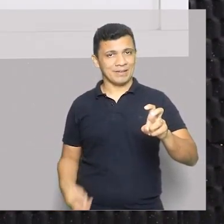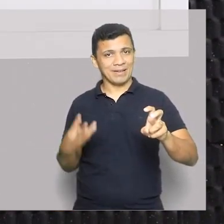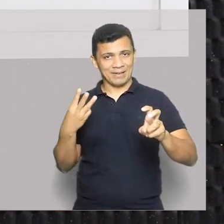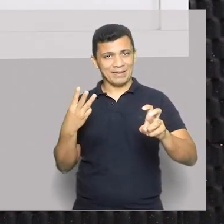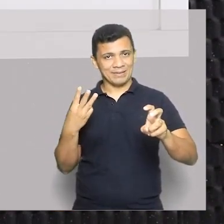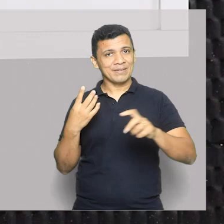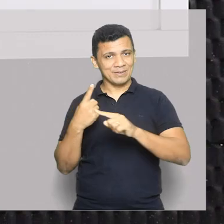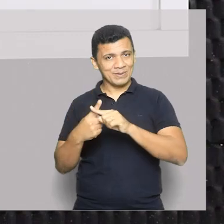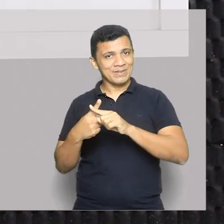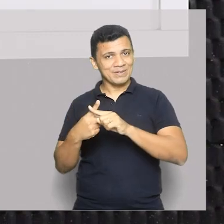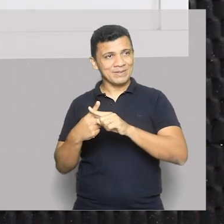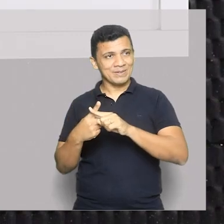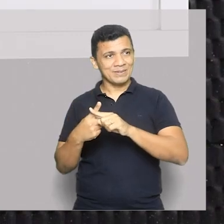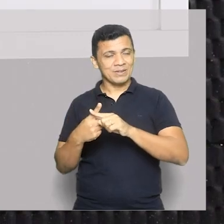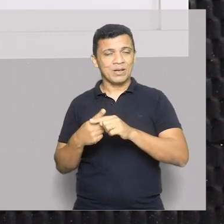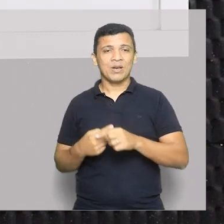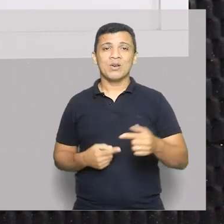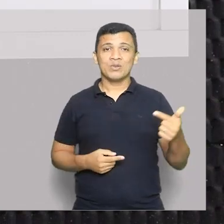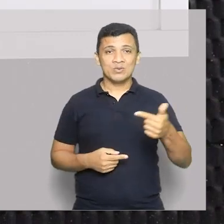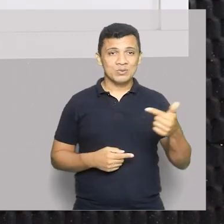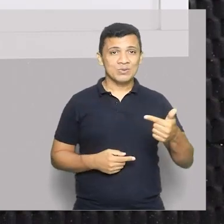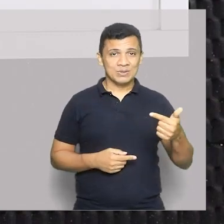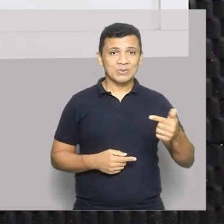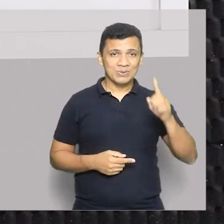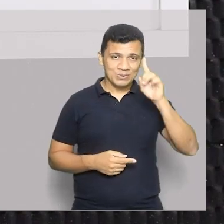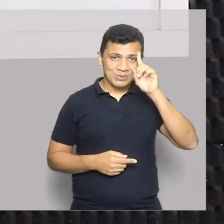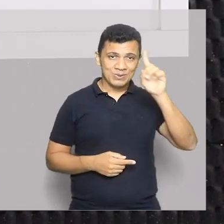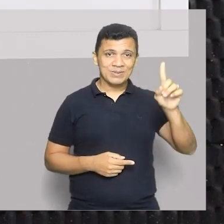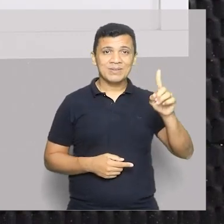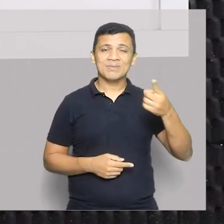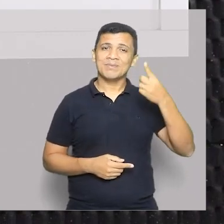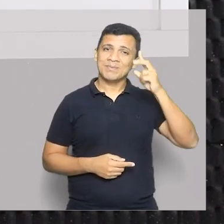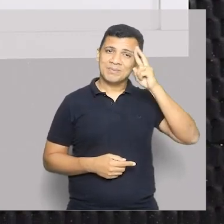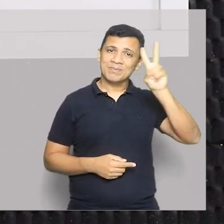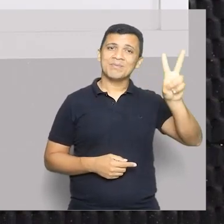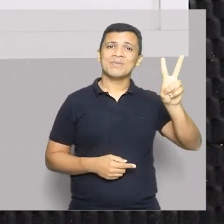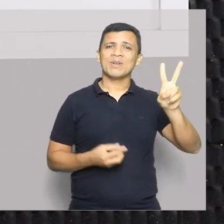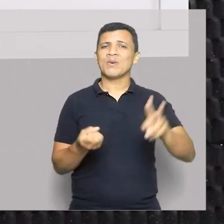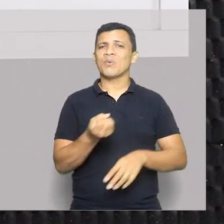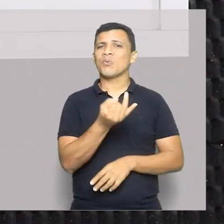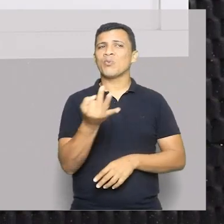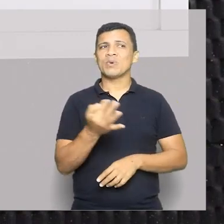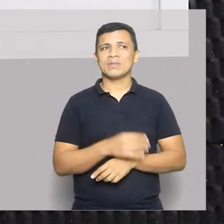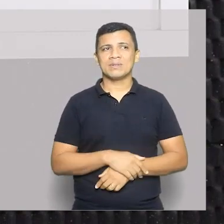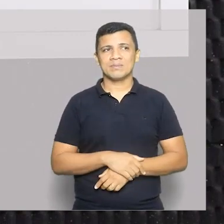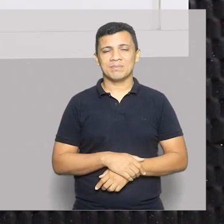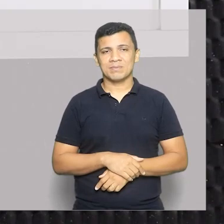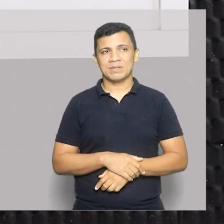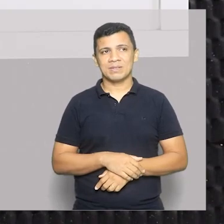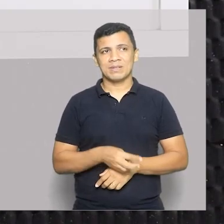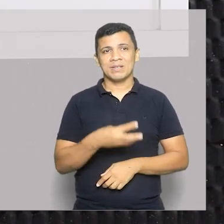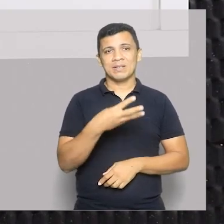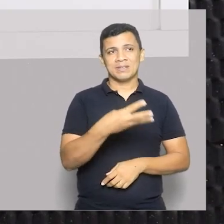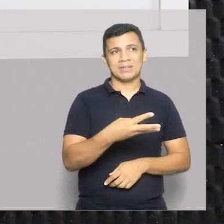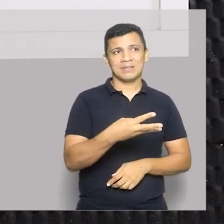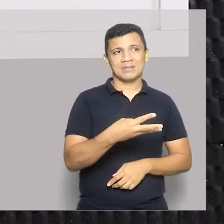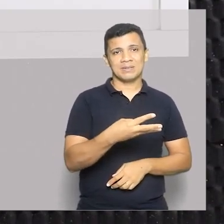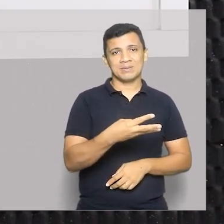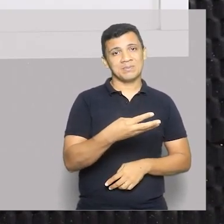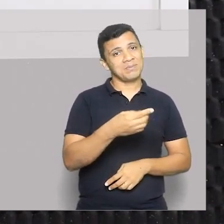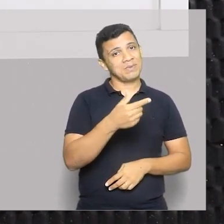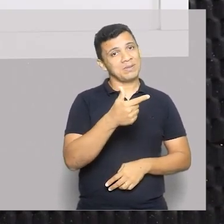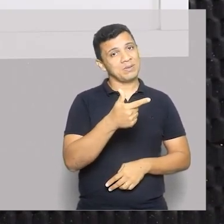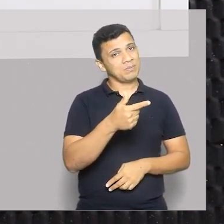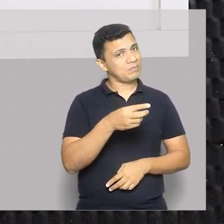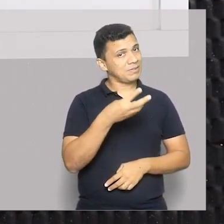triplica, no segundo dia vão quantas pessoas? 3 vezes 345.